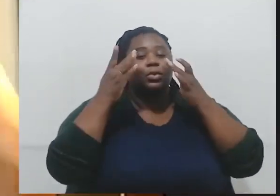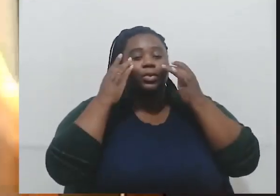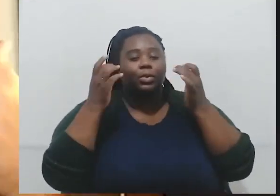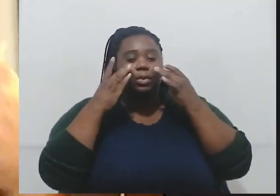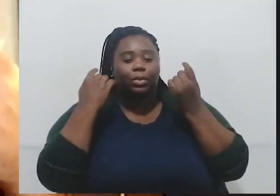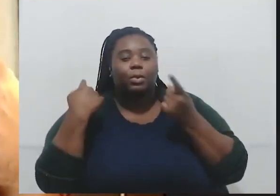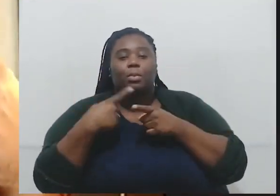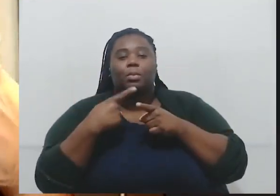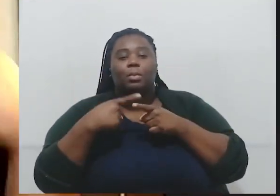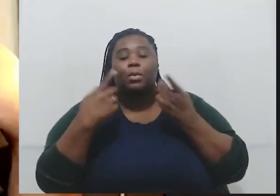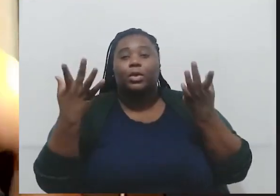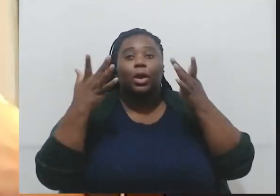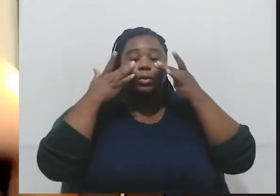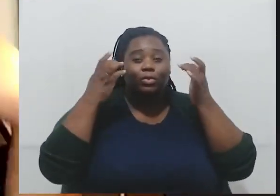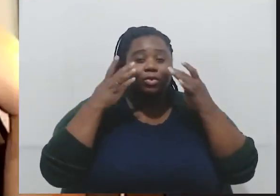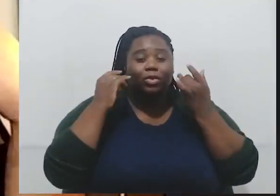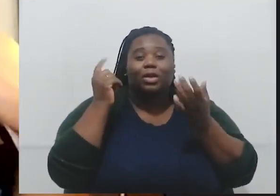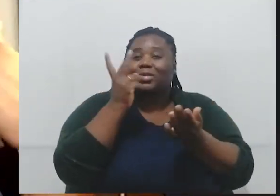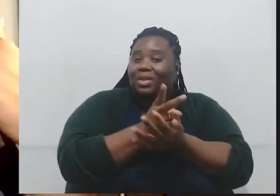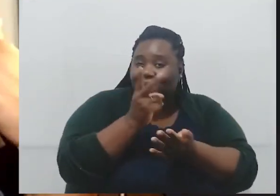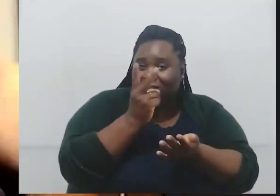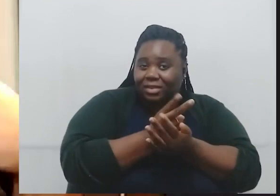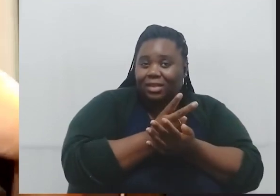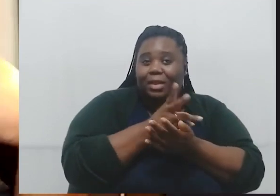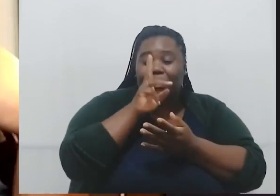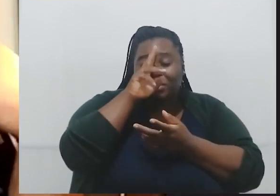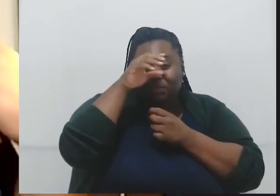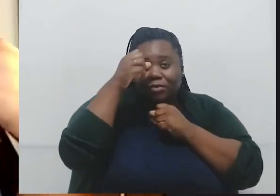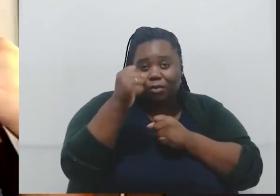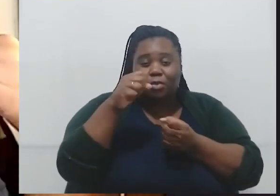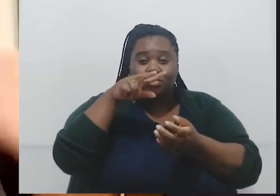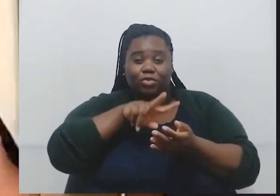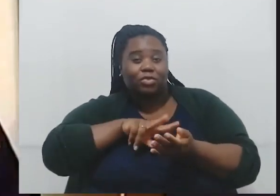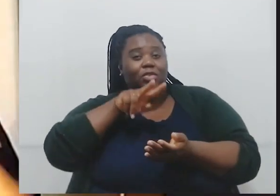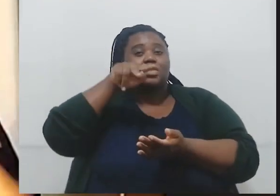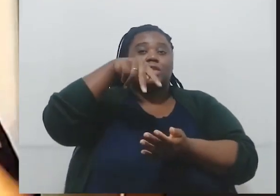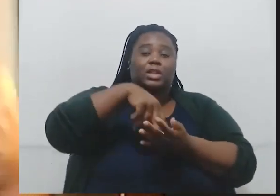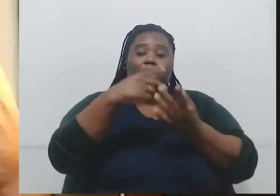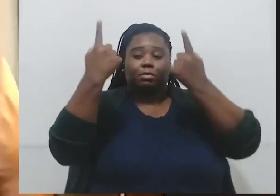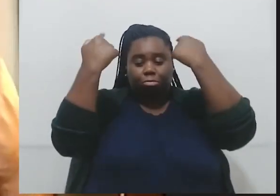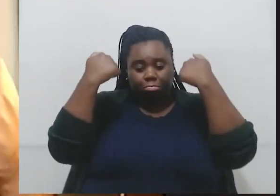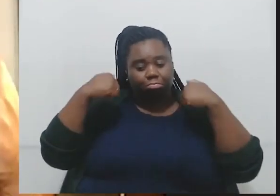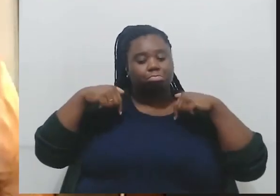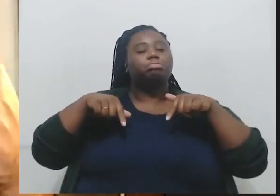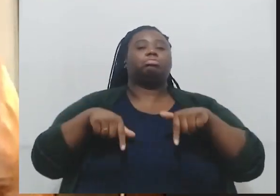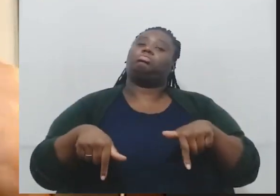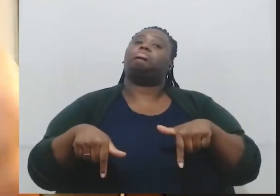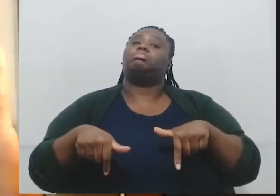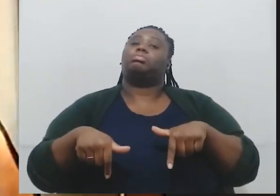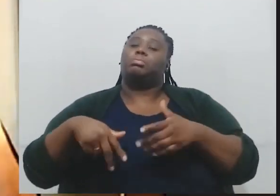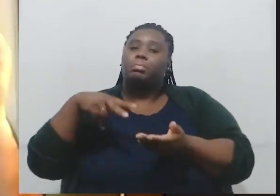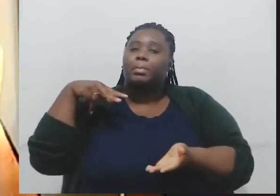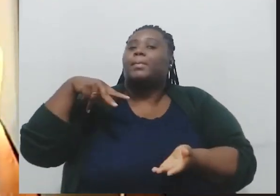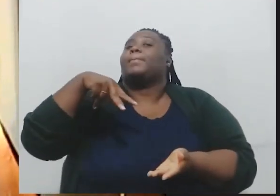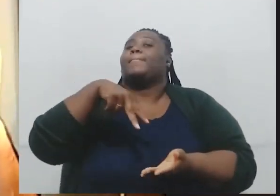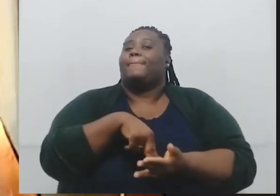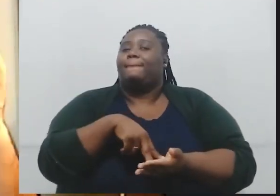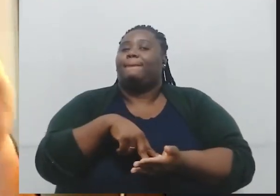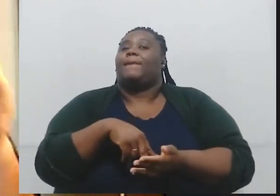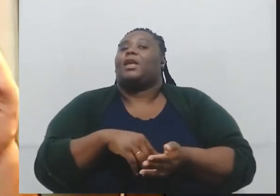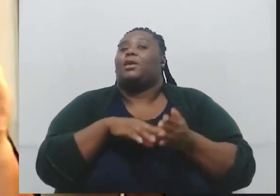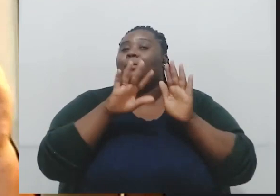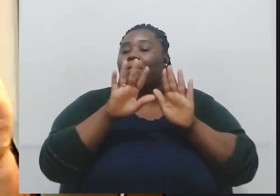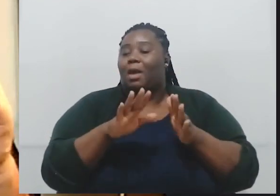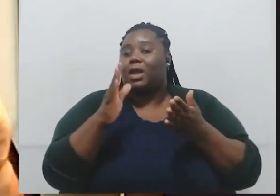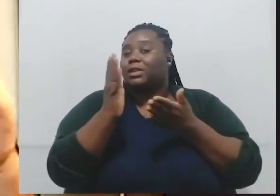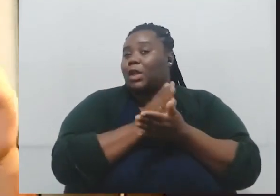se levanta, em que as pessoas se colocam de pé, se colocam na vertical. Mas em alguns teatros, e aí eu estou usando até uma formulação